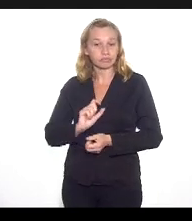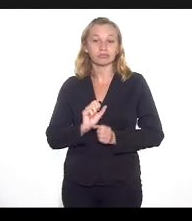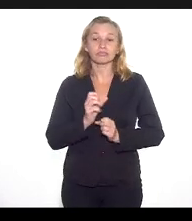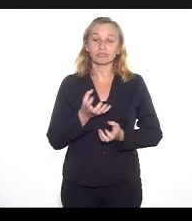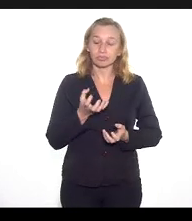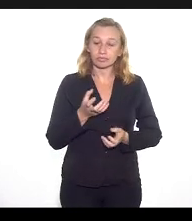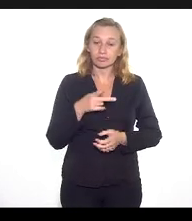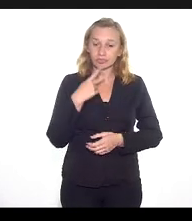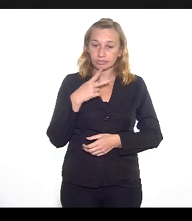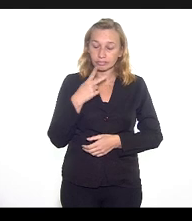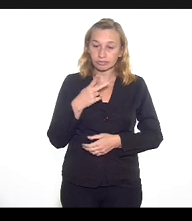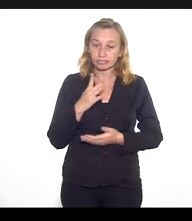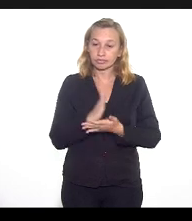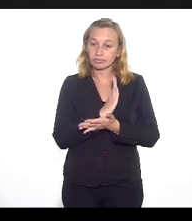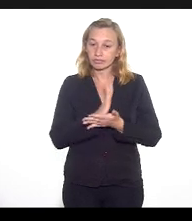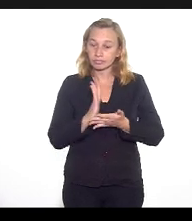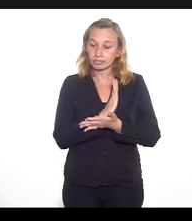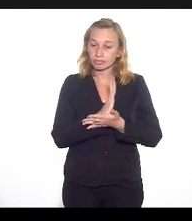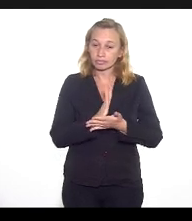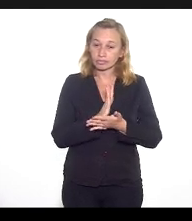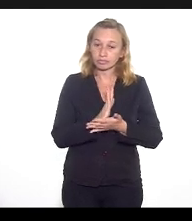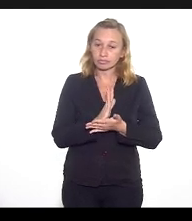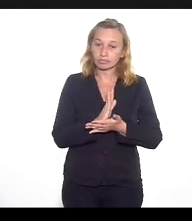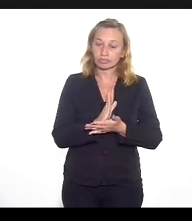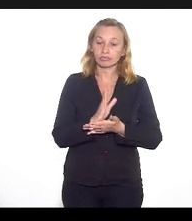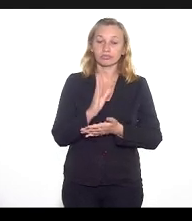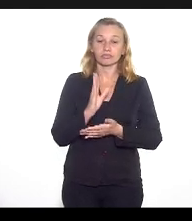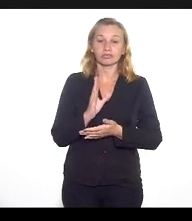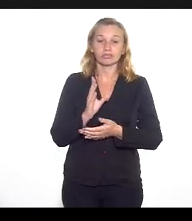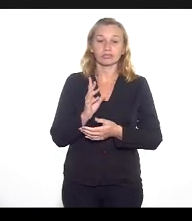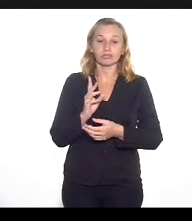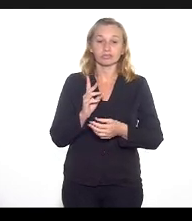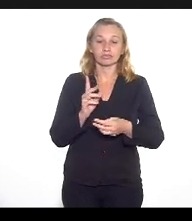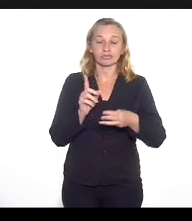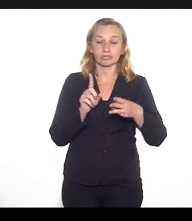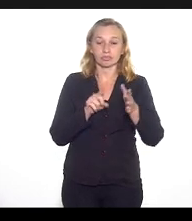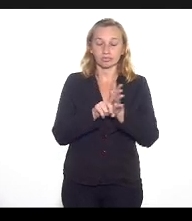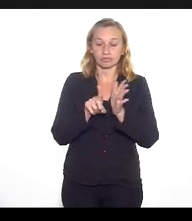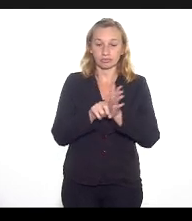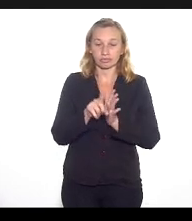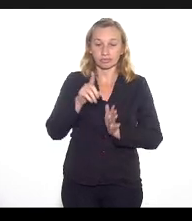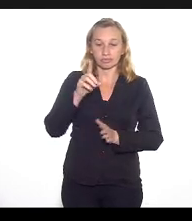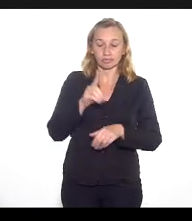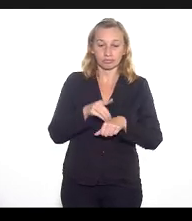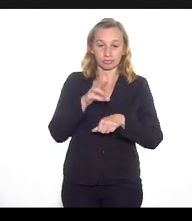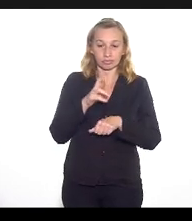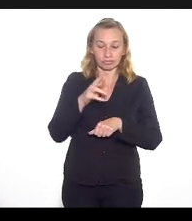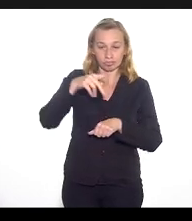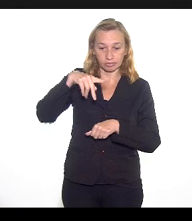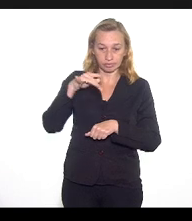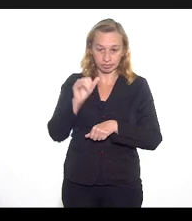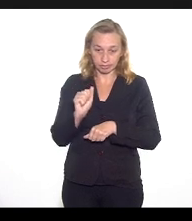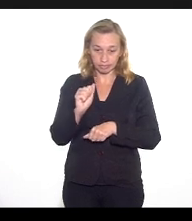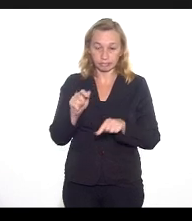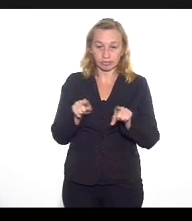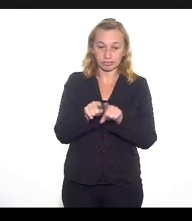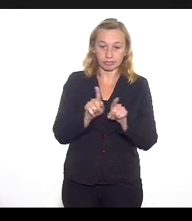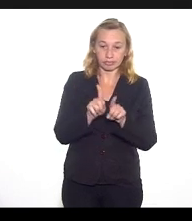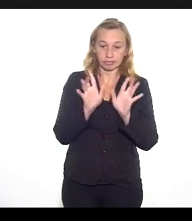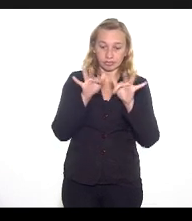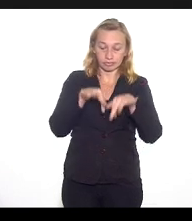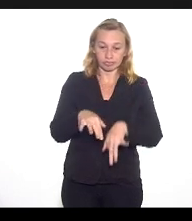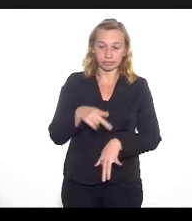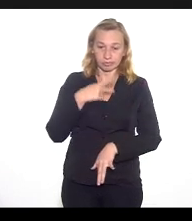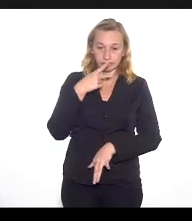quiser comentar em algum desses três pontos que levantou a doutora Magda, e também para a senhora fazer as suas considerações finais, porque eu